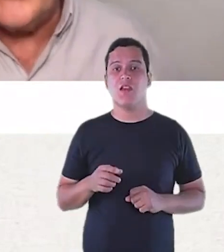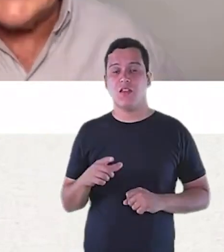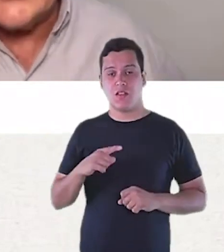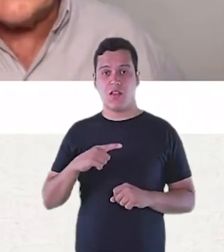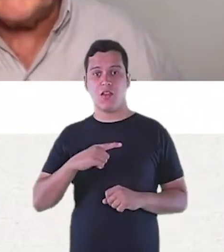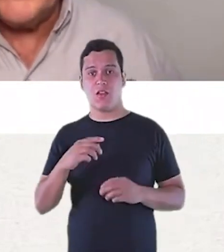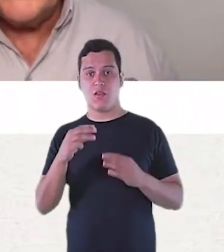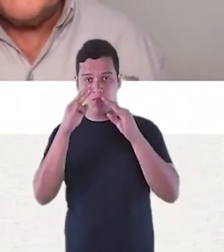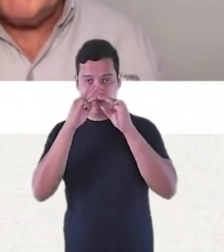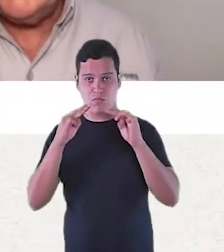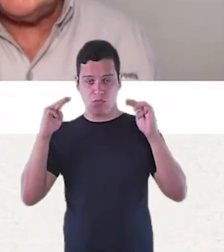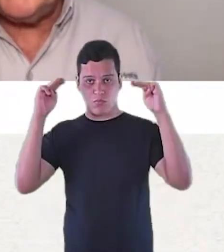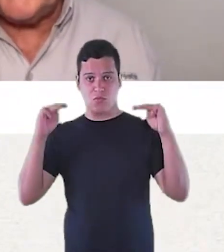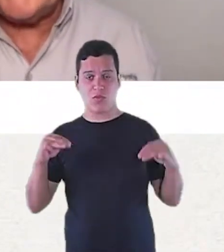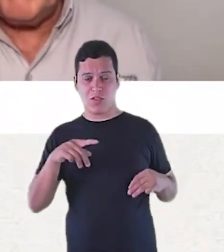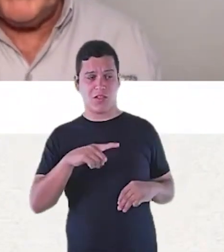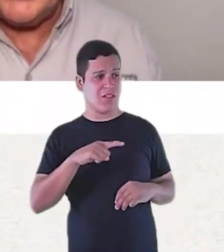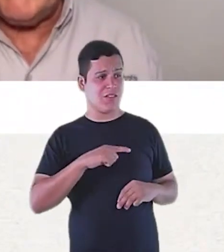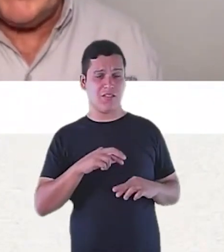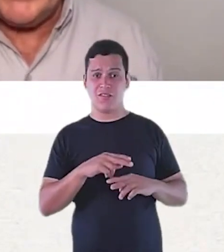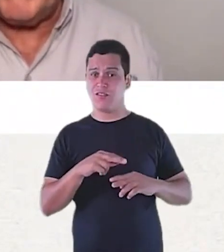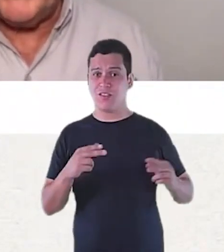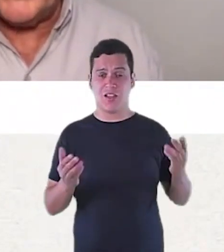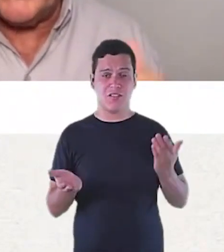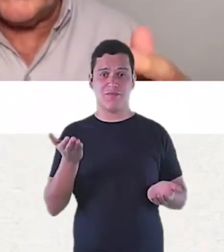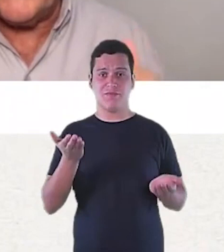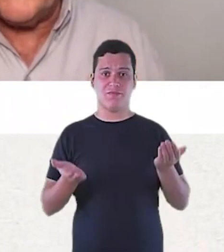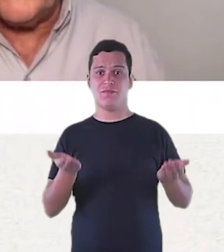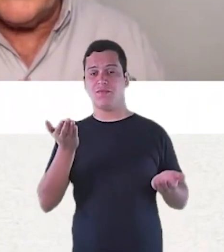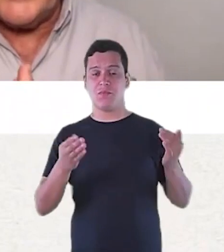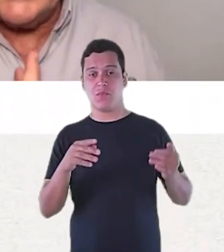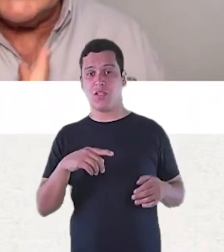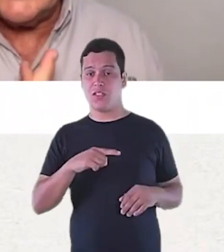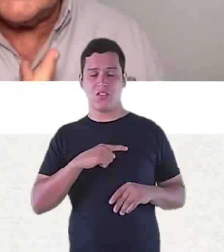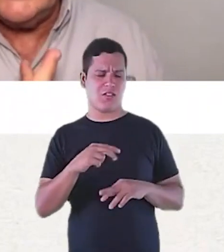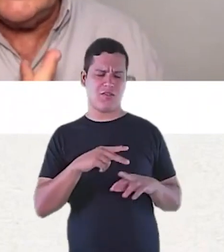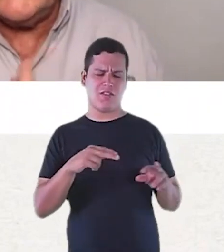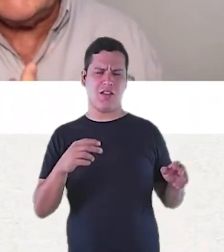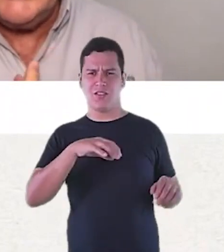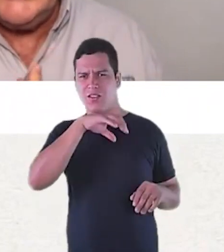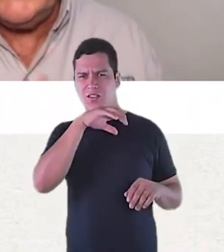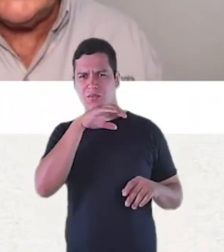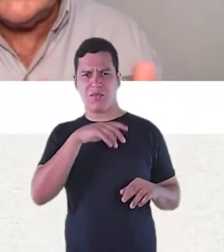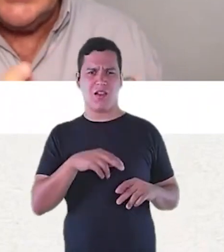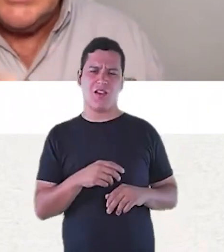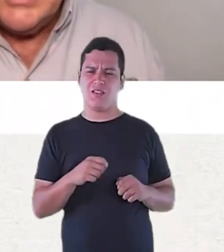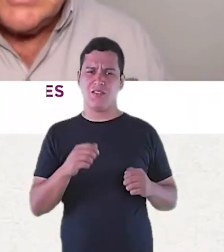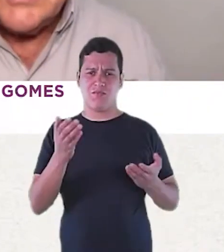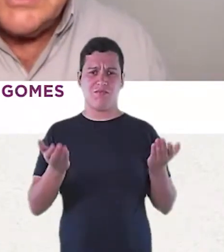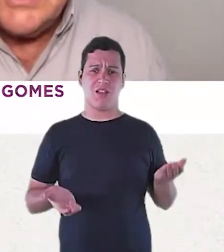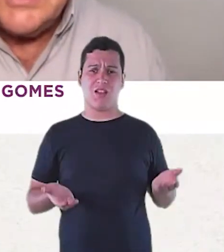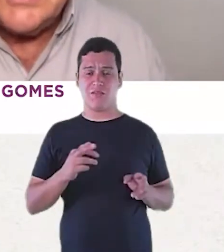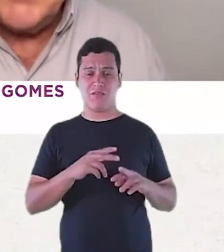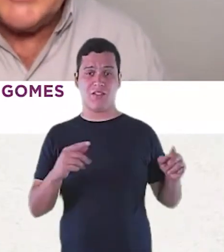balança de tudo quanto é tipo. Balança de pesar boi, cavalo, porco, farinha de trigo, de milho,